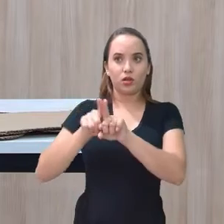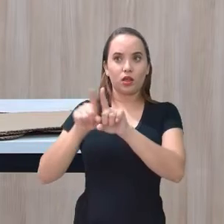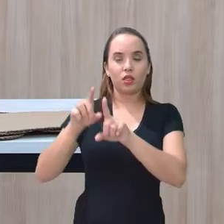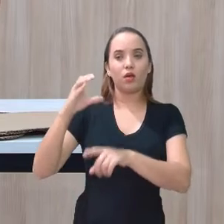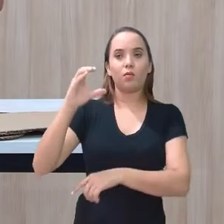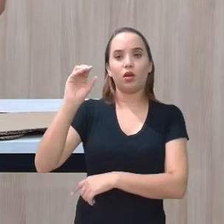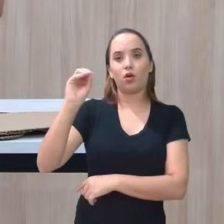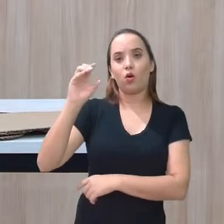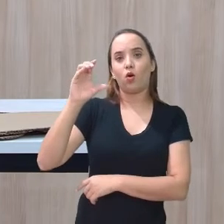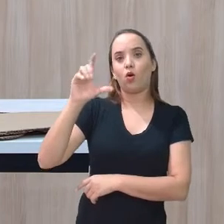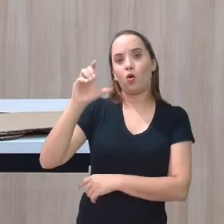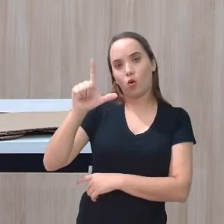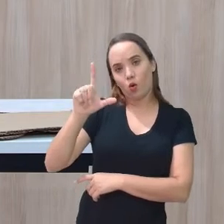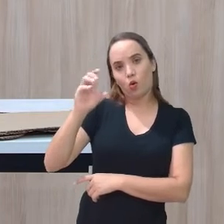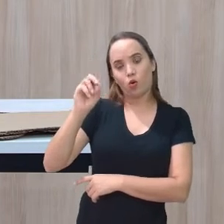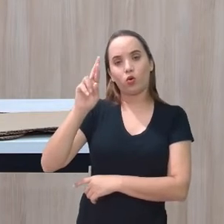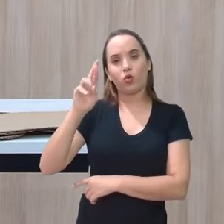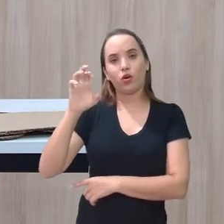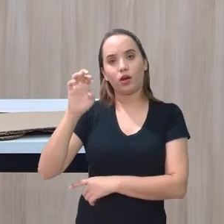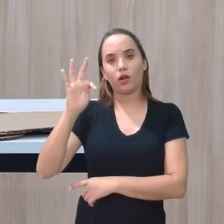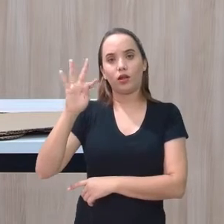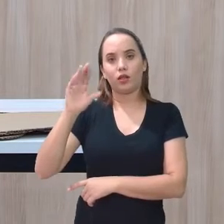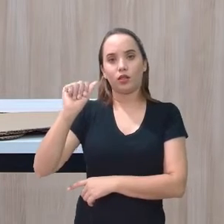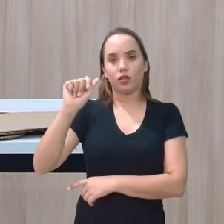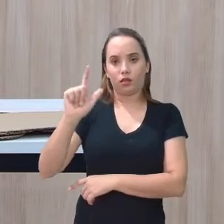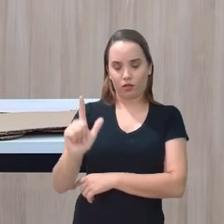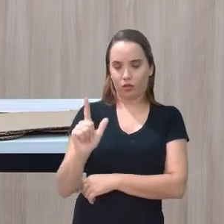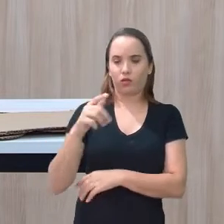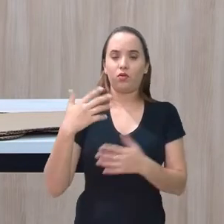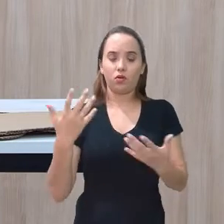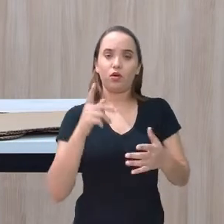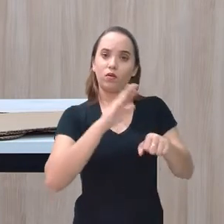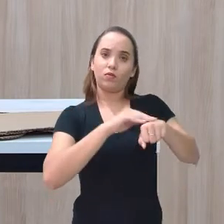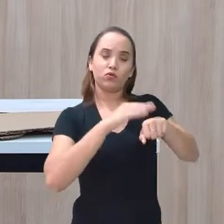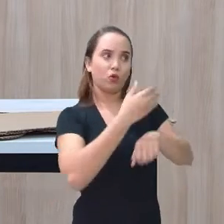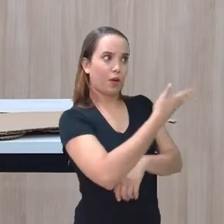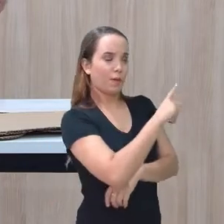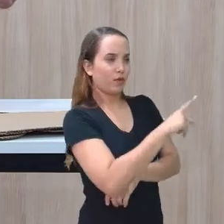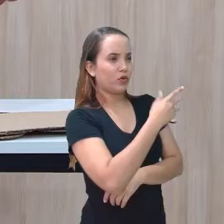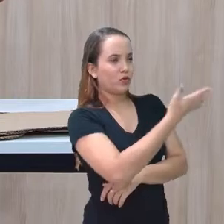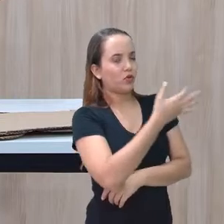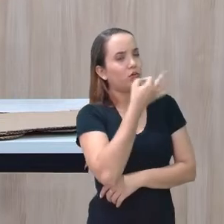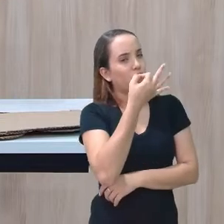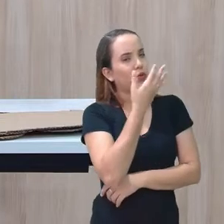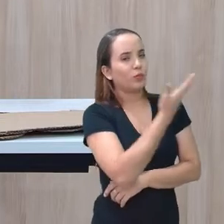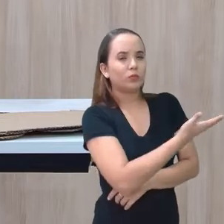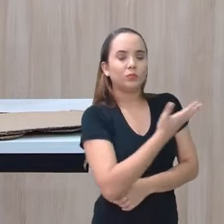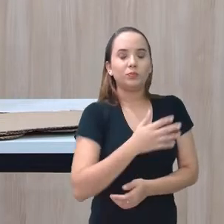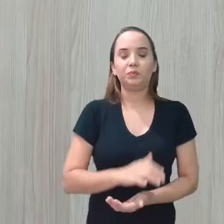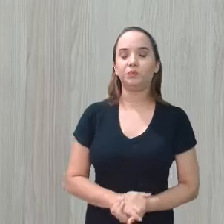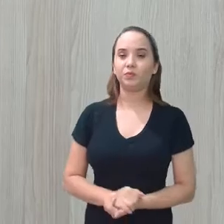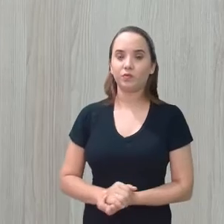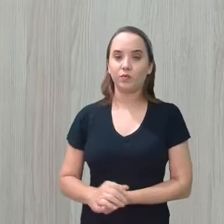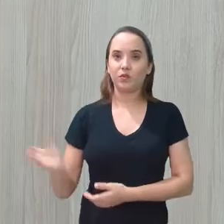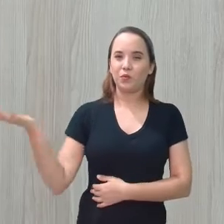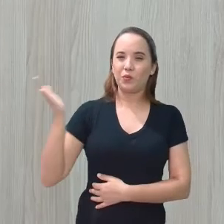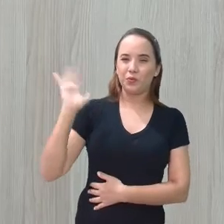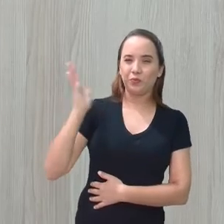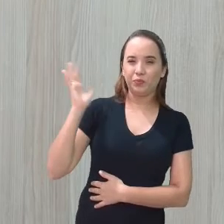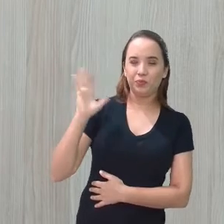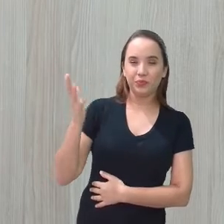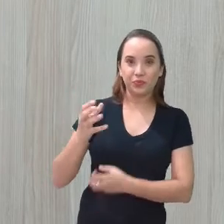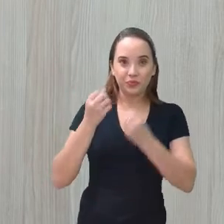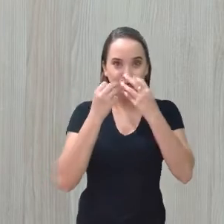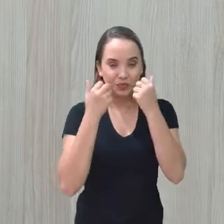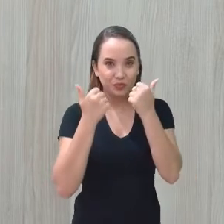um pouquinho a respeito de março e o mês de prevenção. Fala aí, professora Cláudia. Olá, pessoal, tudo bem